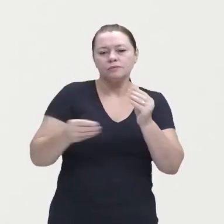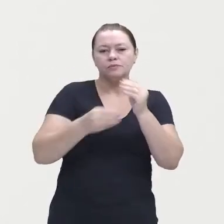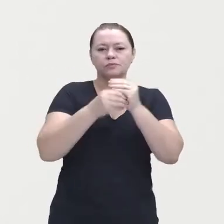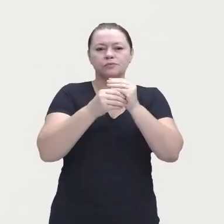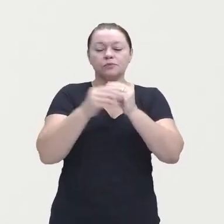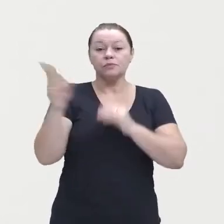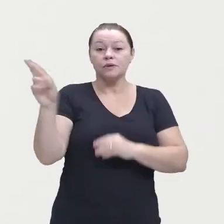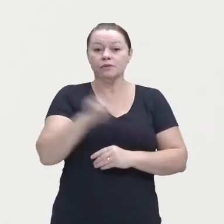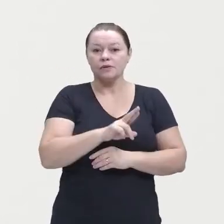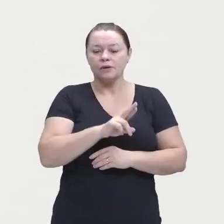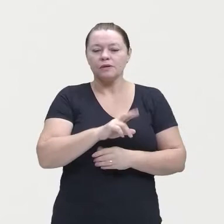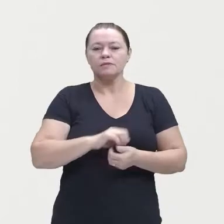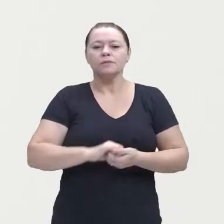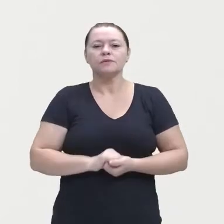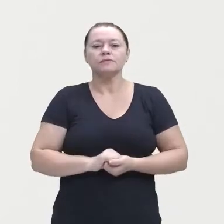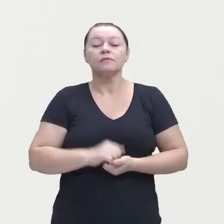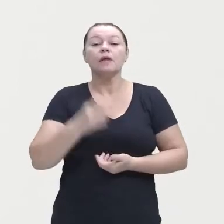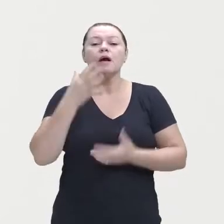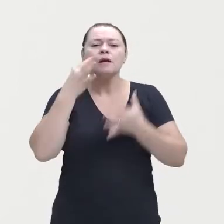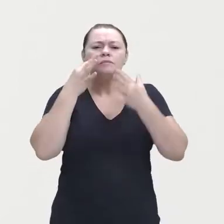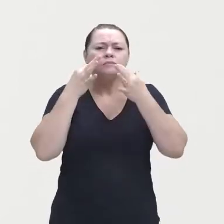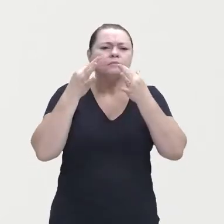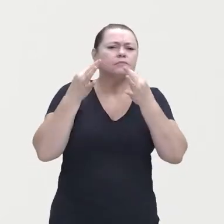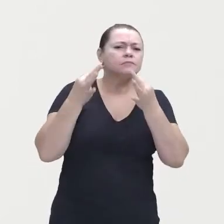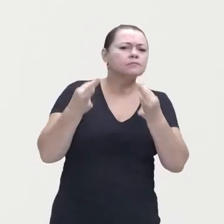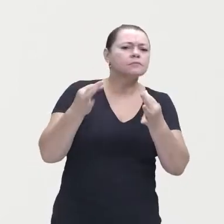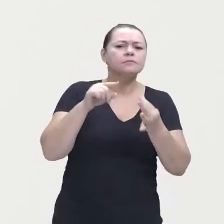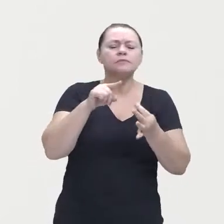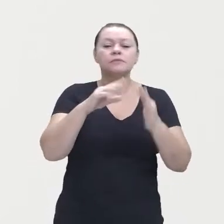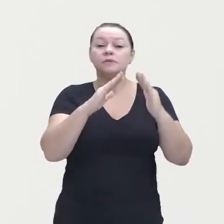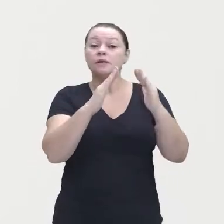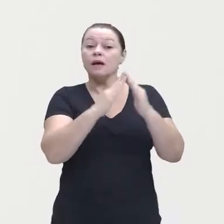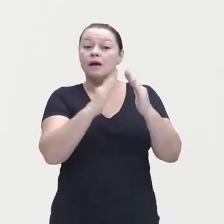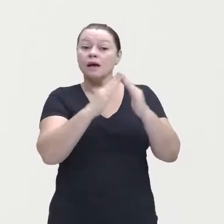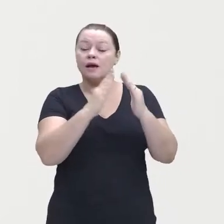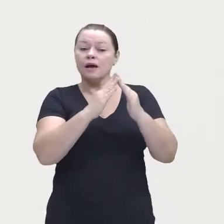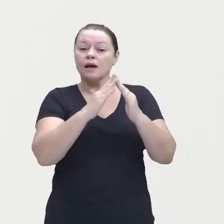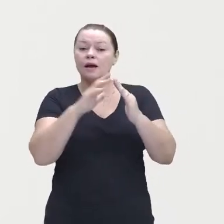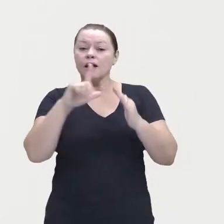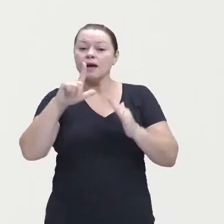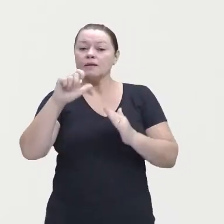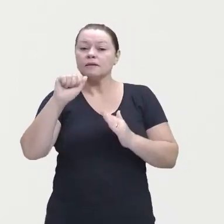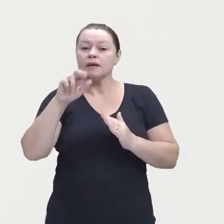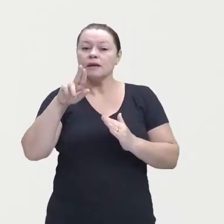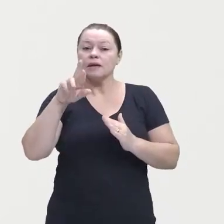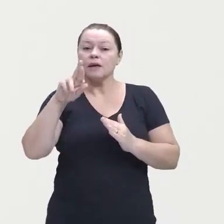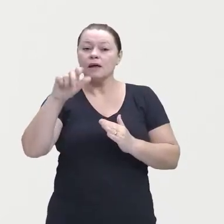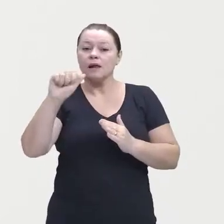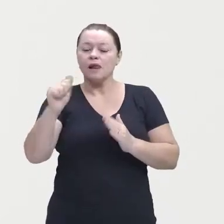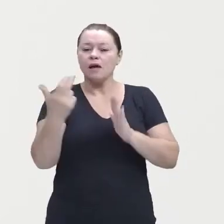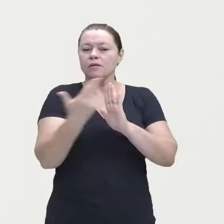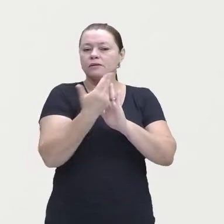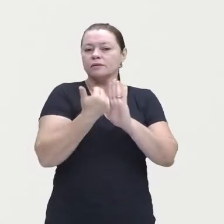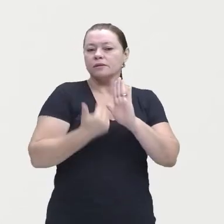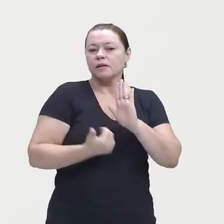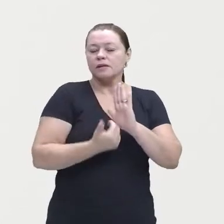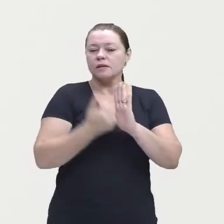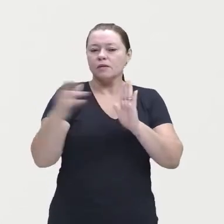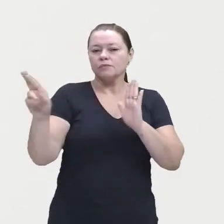lacunas. Observe a casa que Laura desenhou e complete as lacunas.